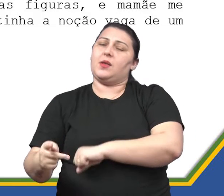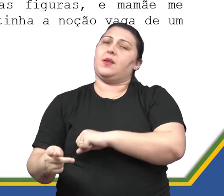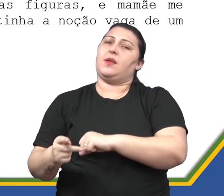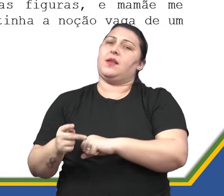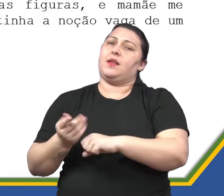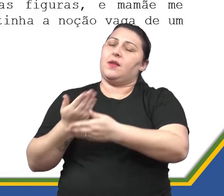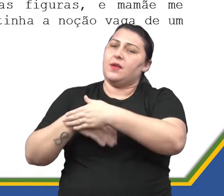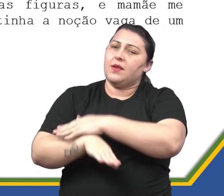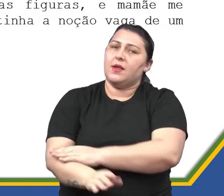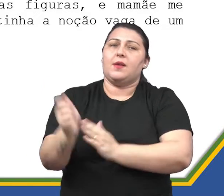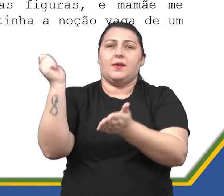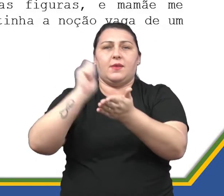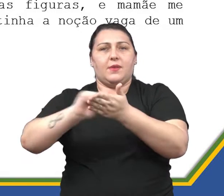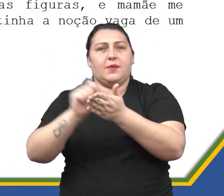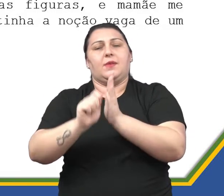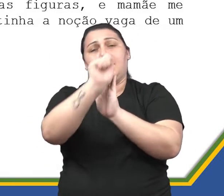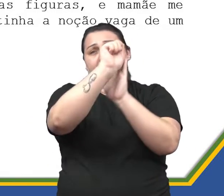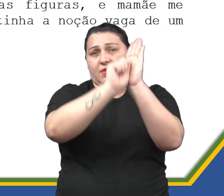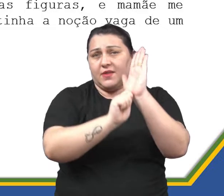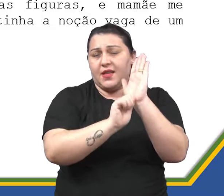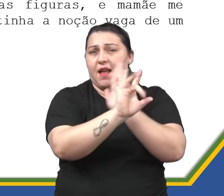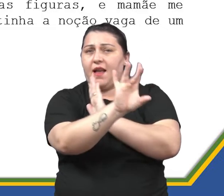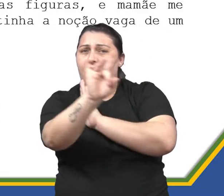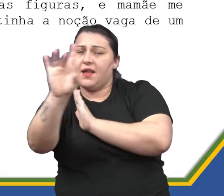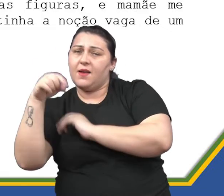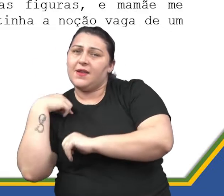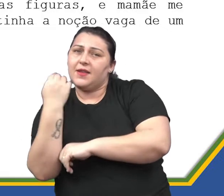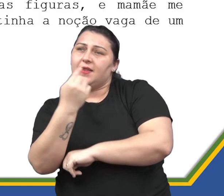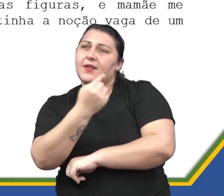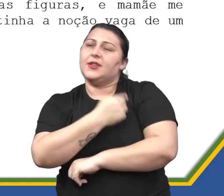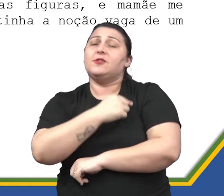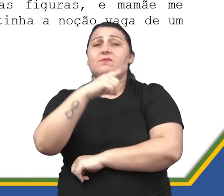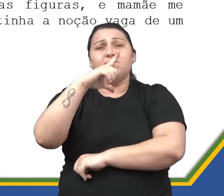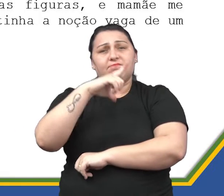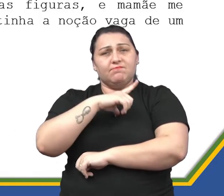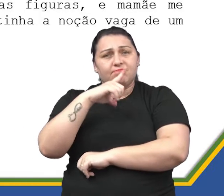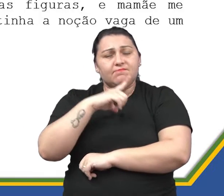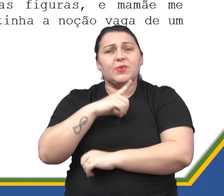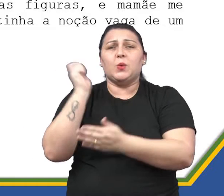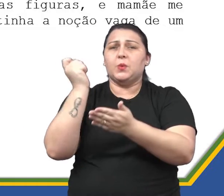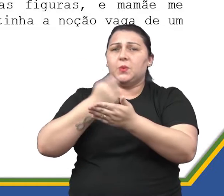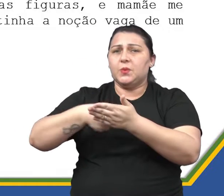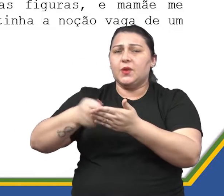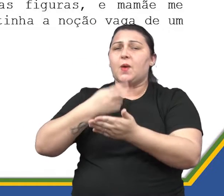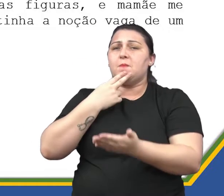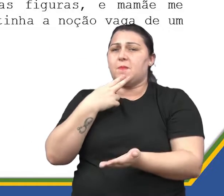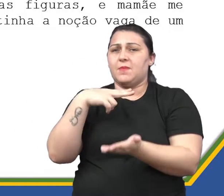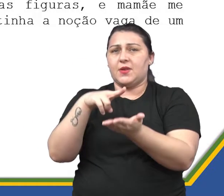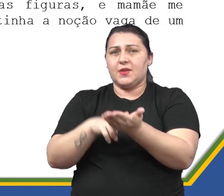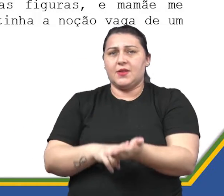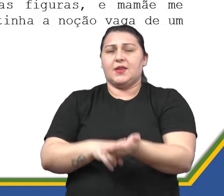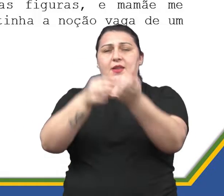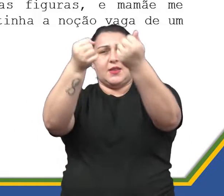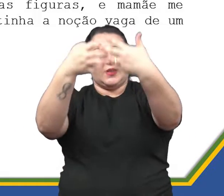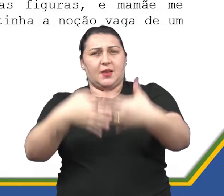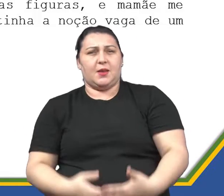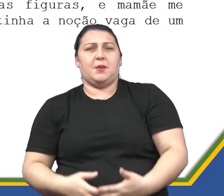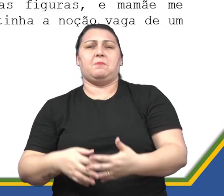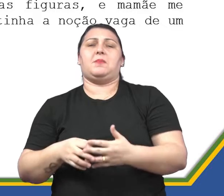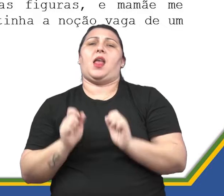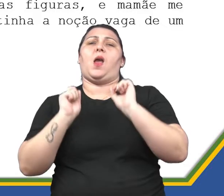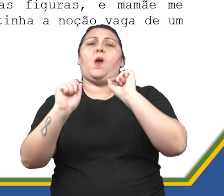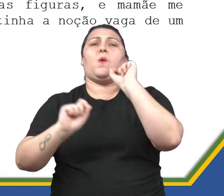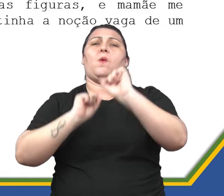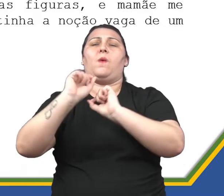passar exercícios de redação. Cada um de nós tinha que escrever uma carta, narrar um passeio, coisas